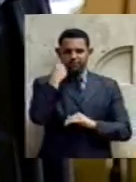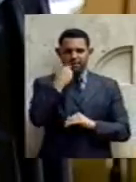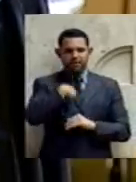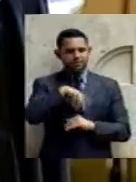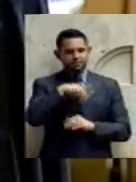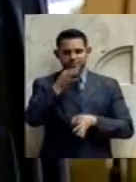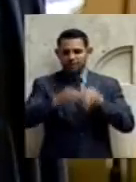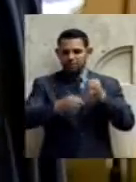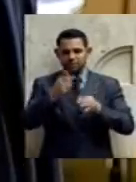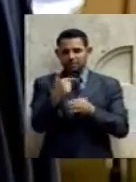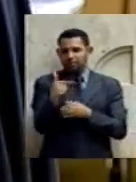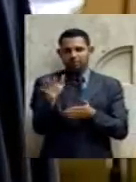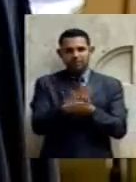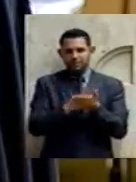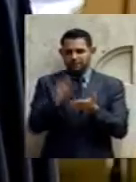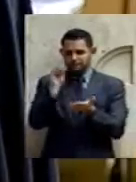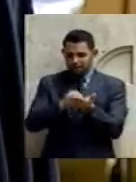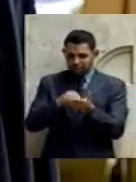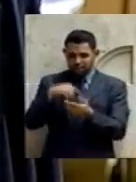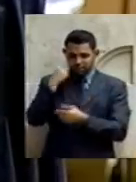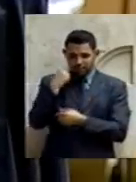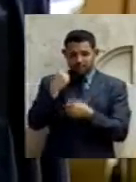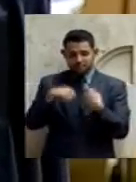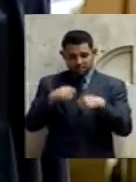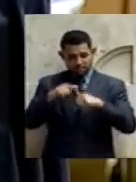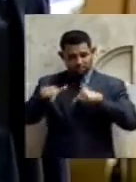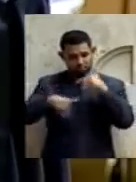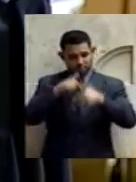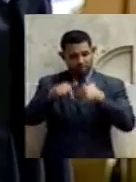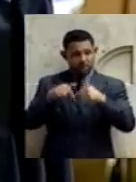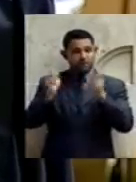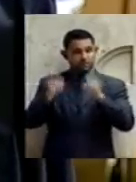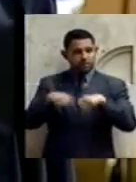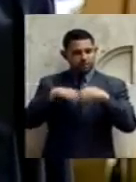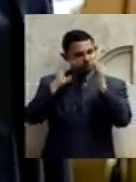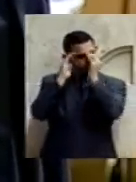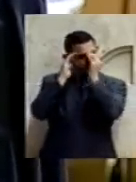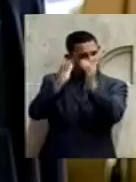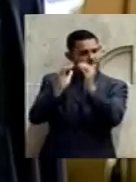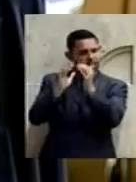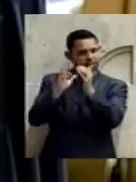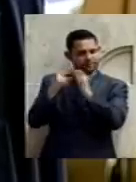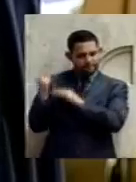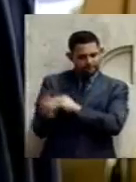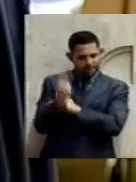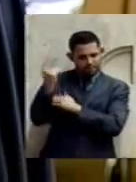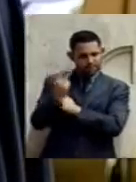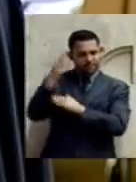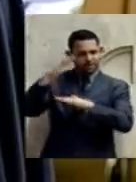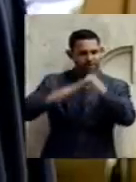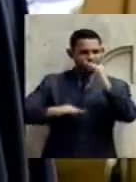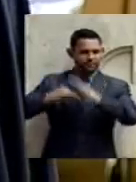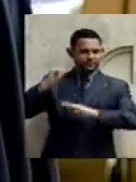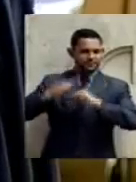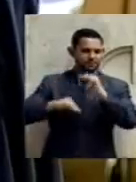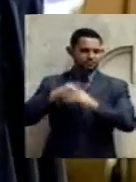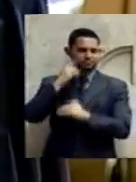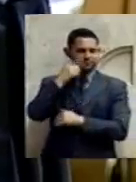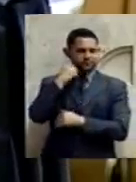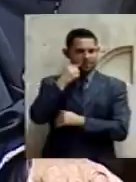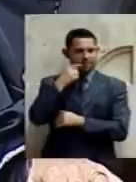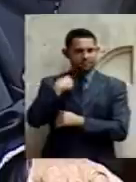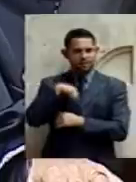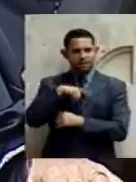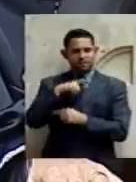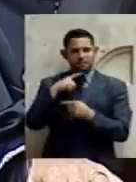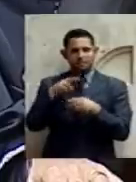se completa, devendo sua atuação ser respeitada e prestigiada a partir da compreensão de que